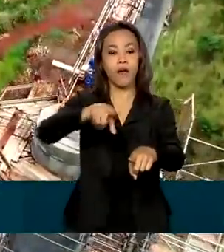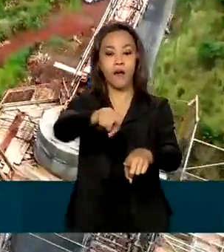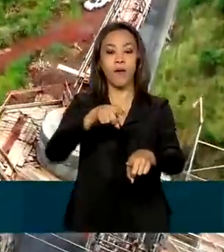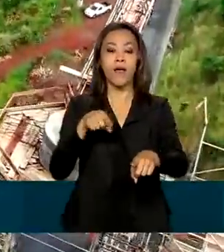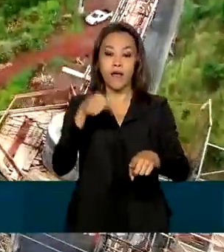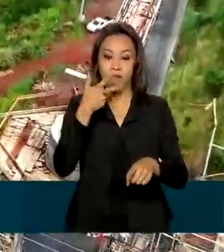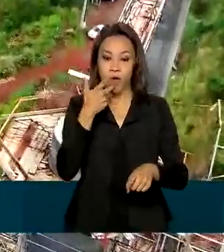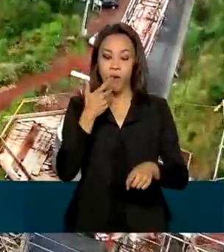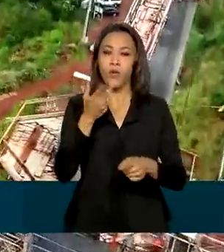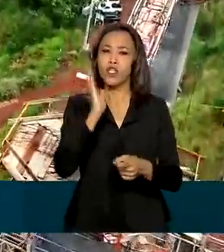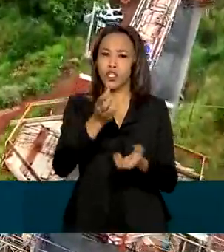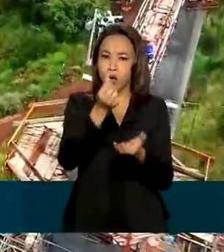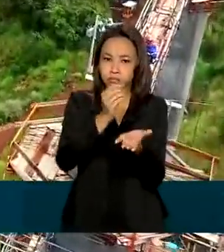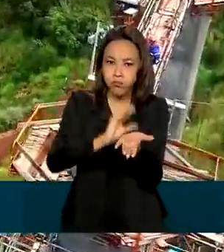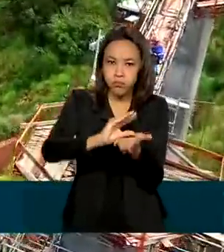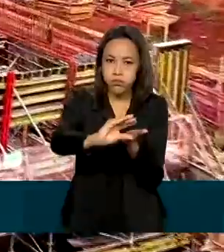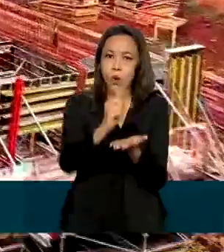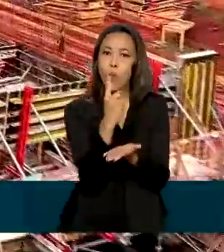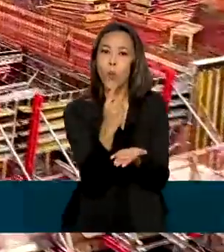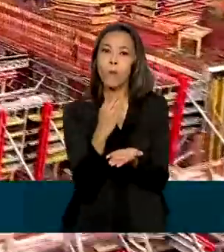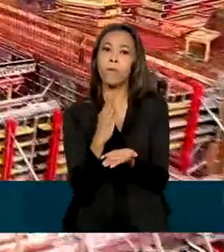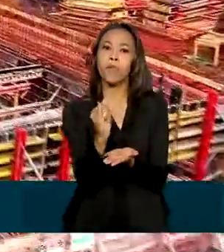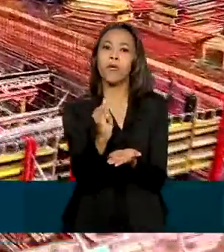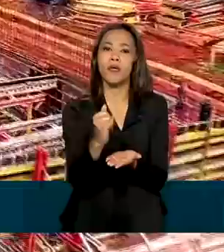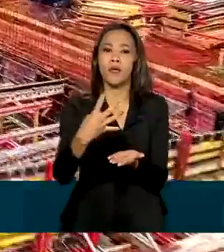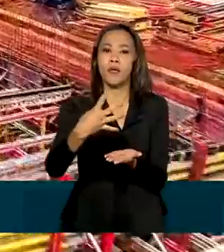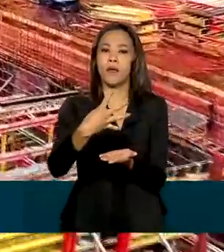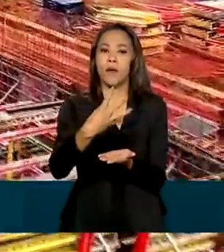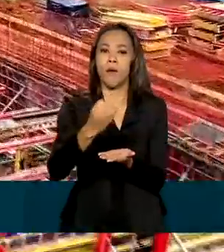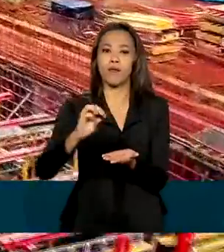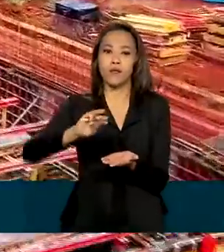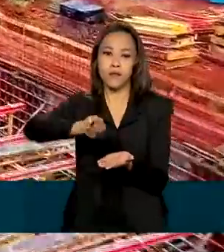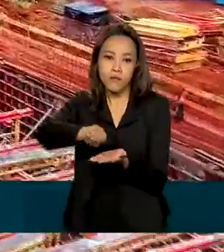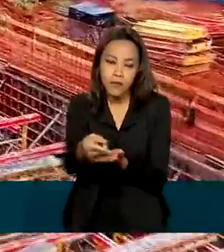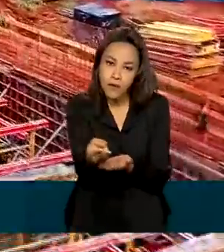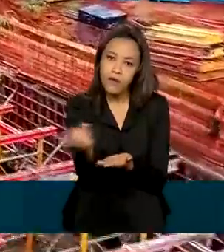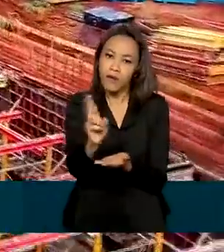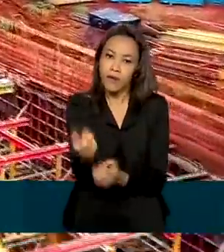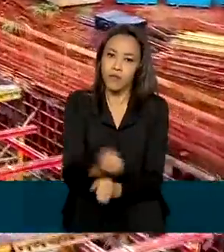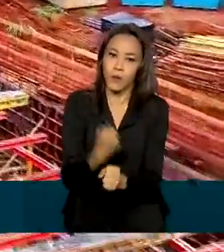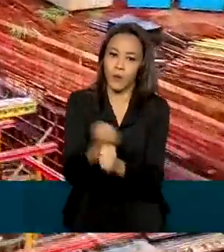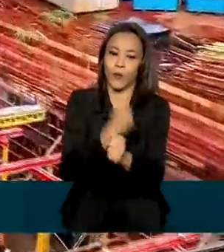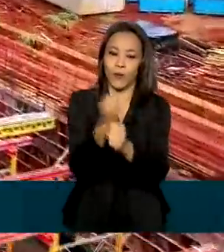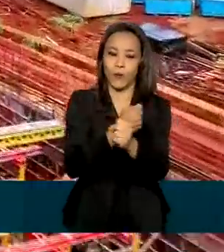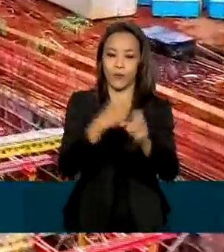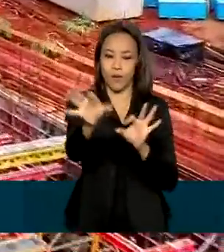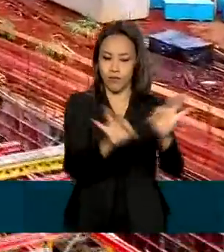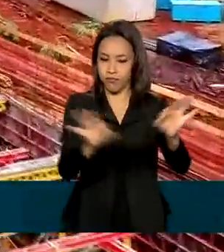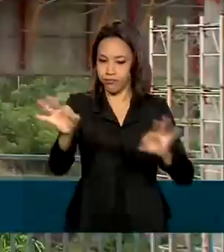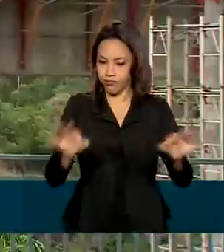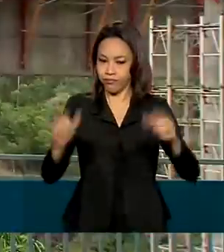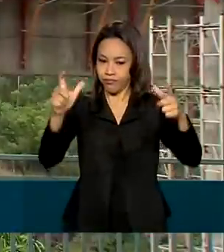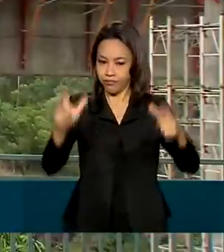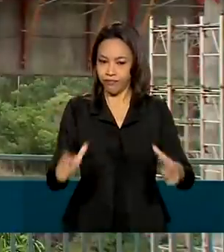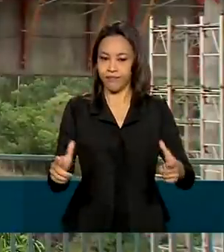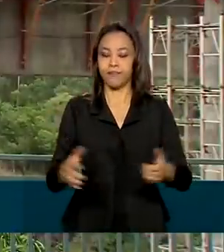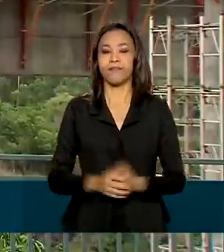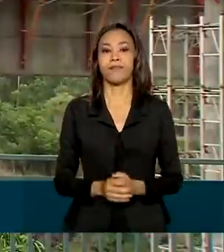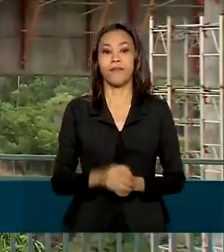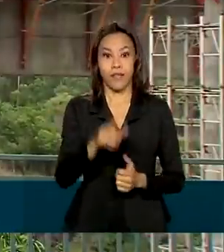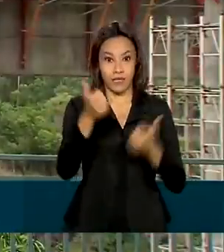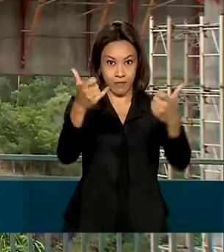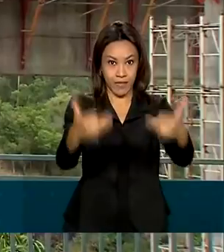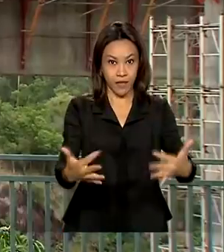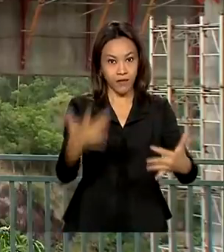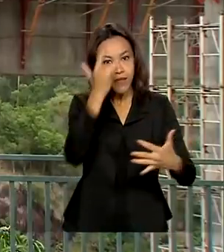Binacional já investiu cerca de um bilhão e 400 milhões de reais em obras estruturantes no Paraná. Vai facilitar o